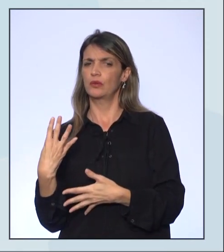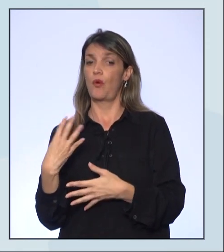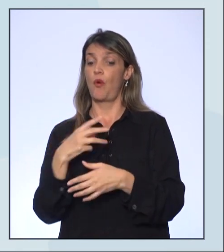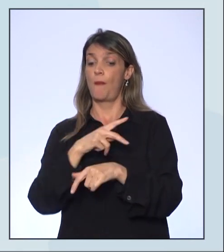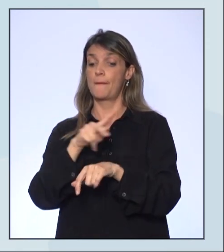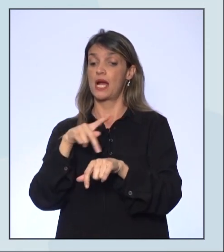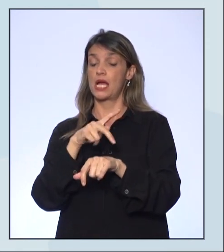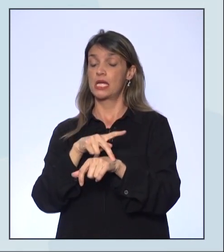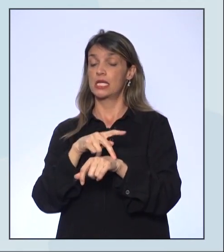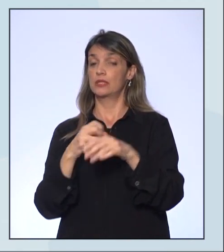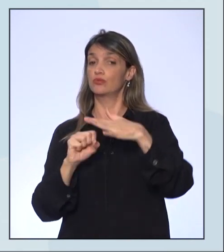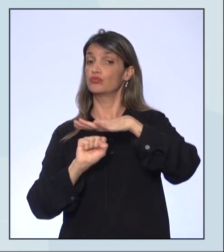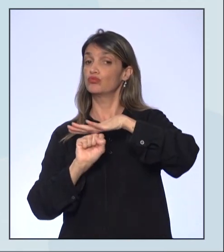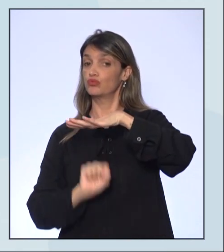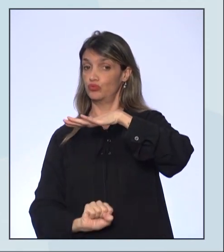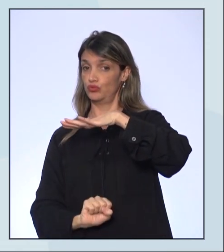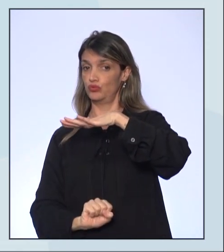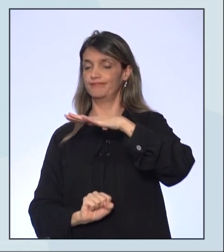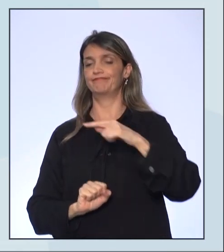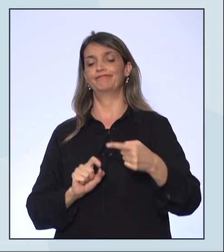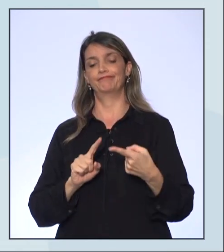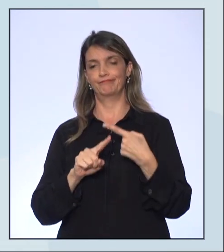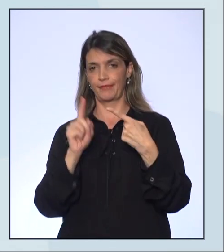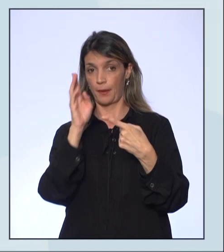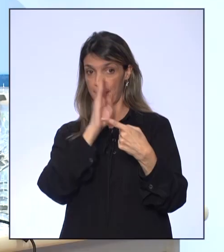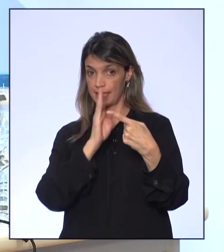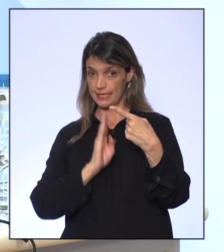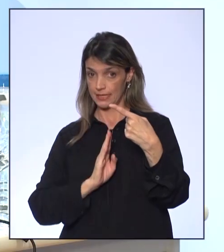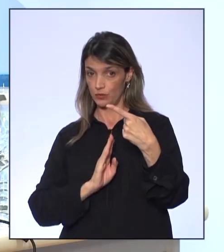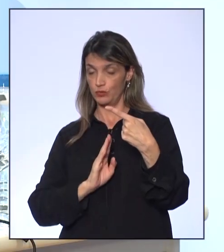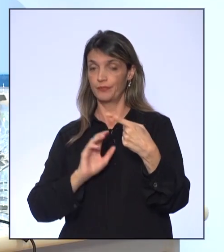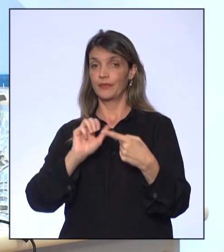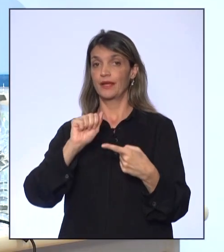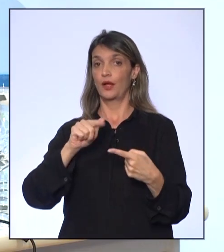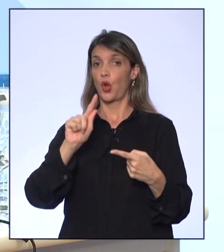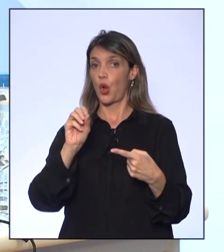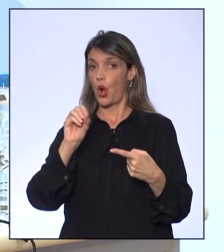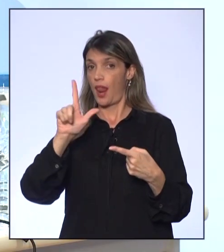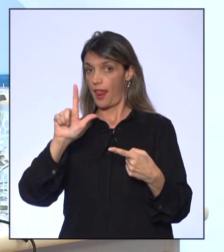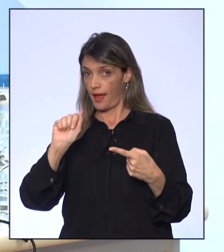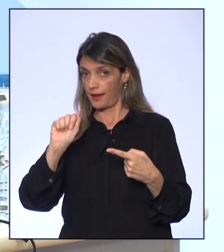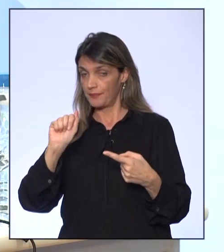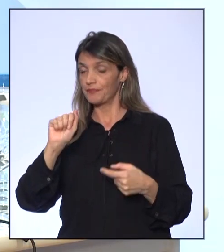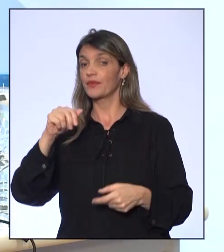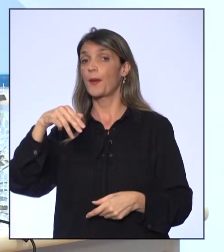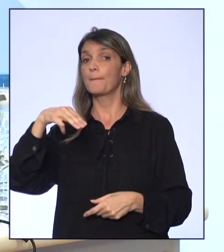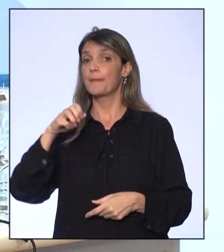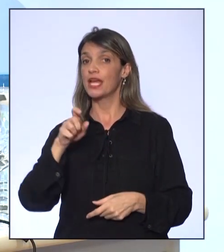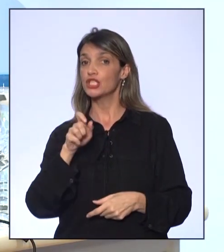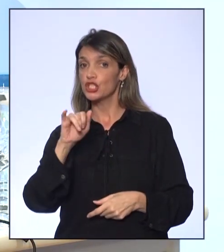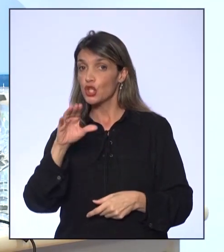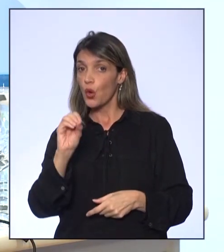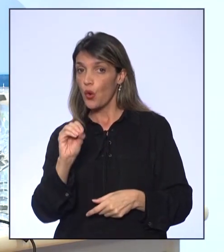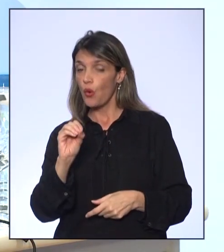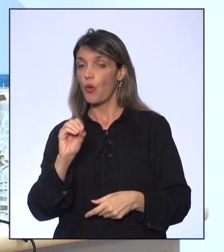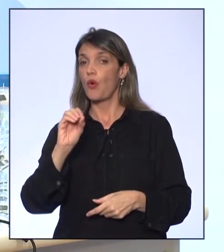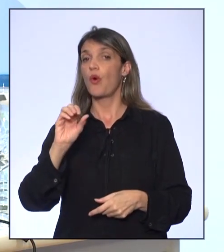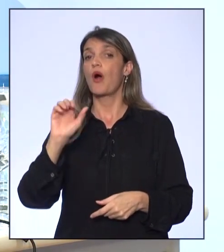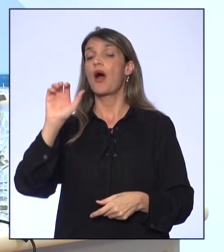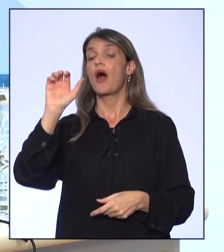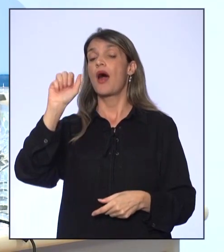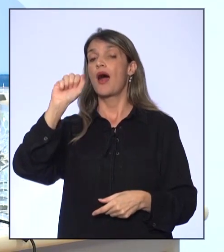alunos colocaram aqui Brasil, Angola, México, África do